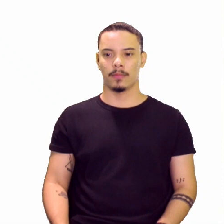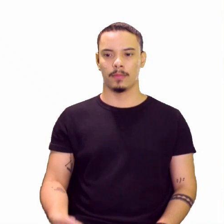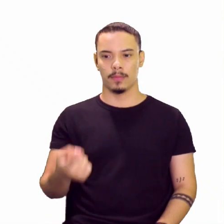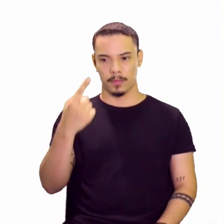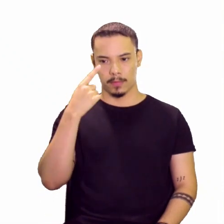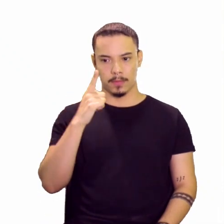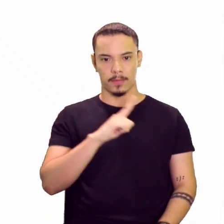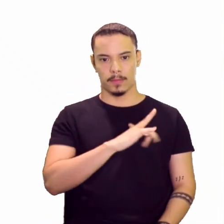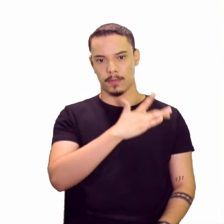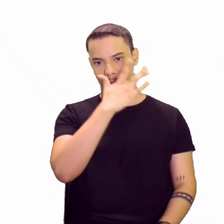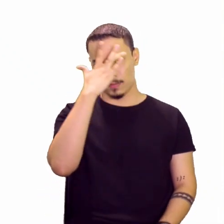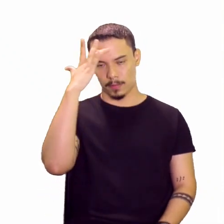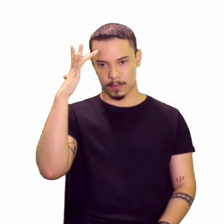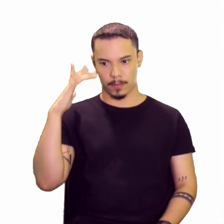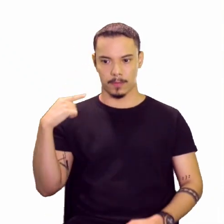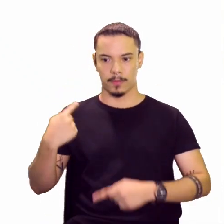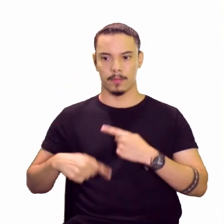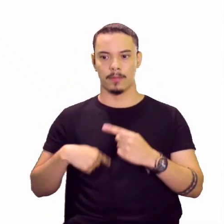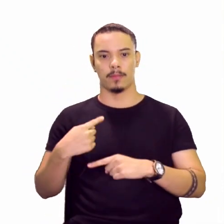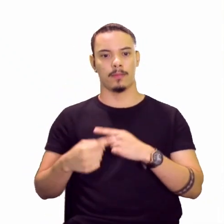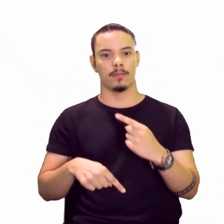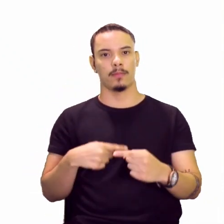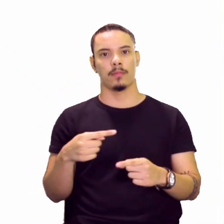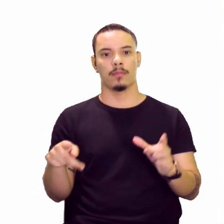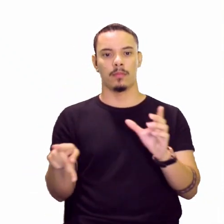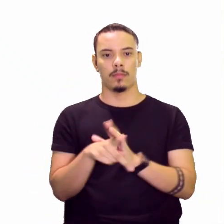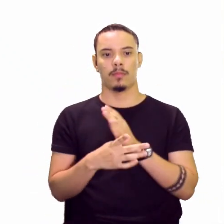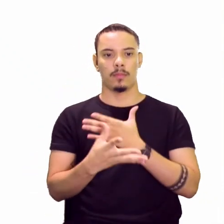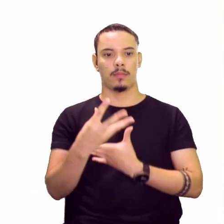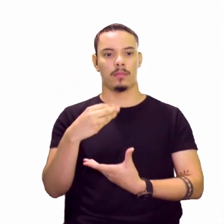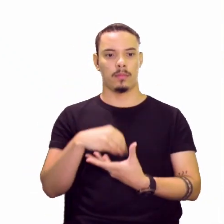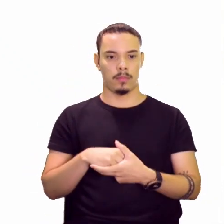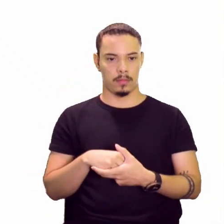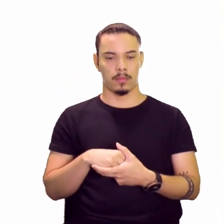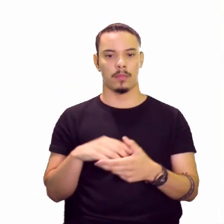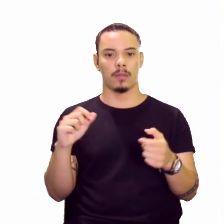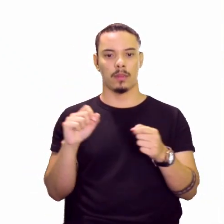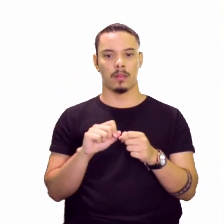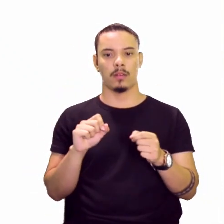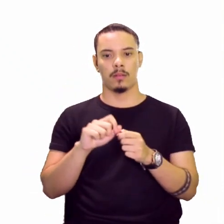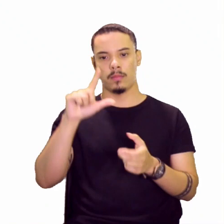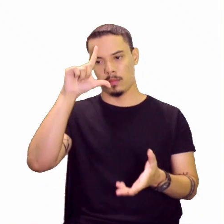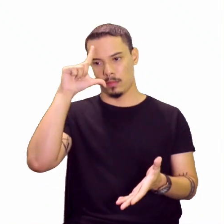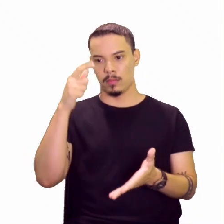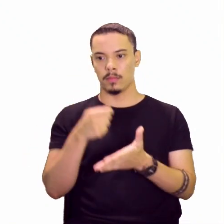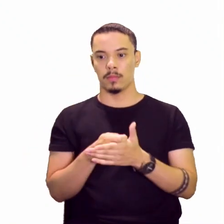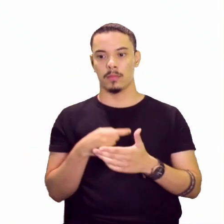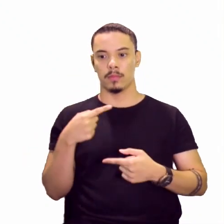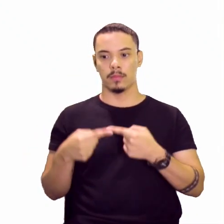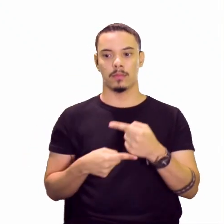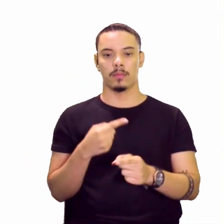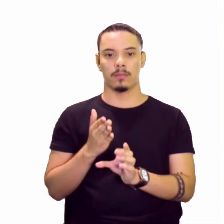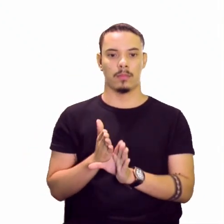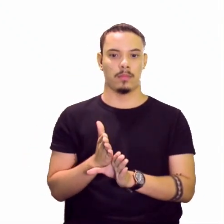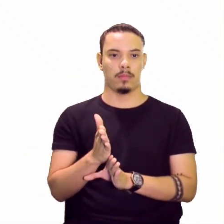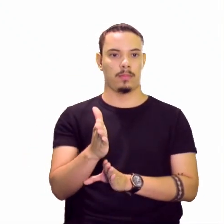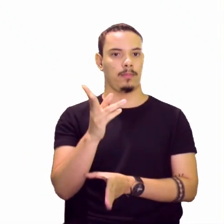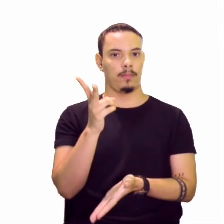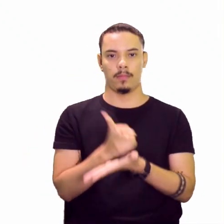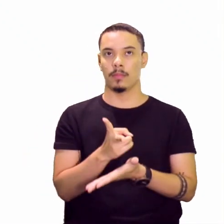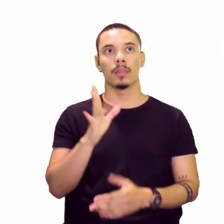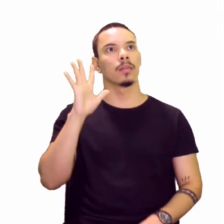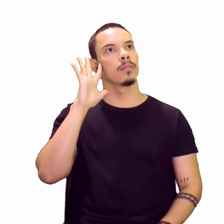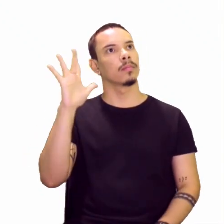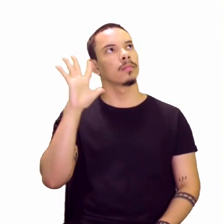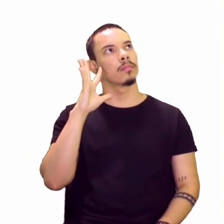que uma pessoa percorrendo certo trecho de uma trilha faça um determinado percurso em linha reta. Então imagine que ele está